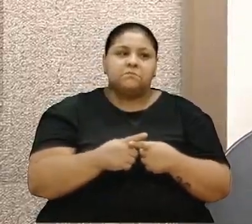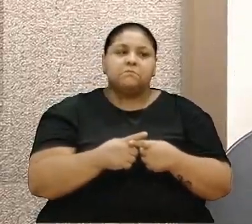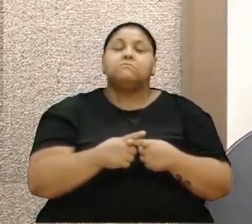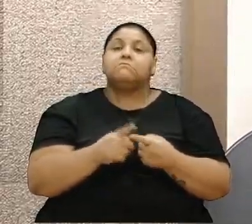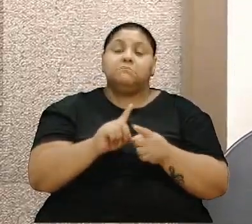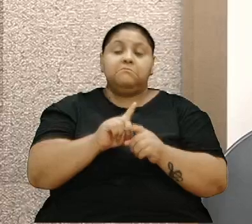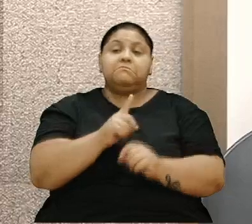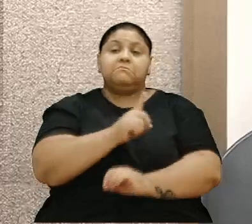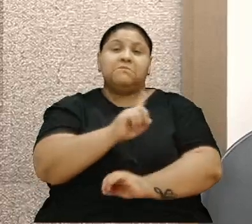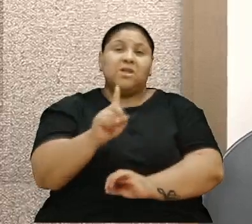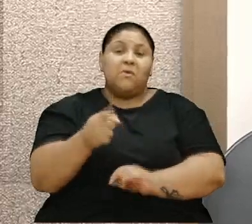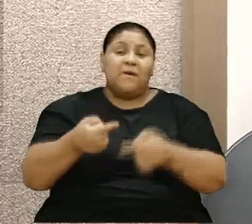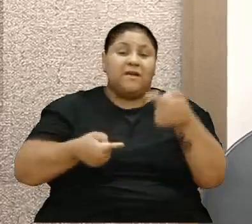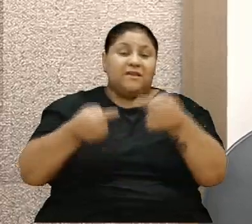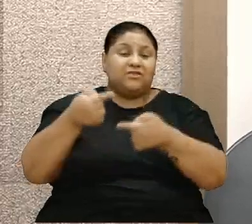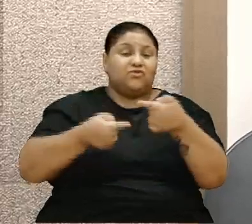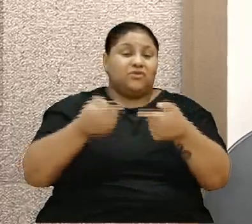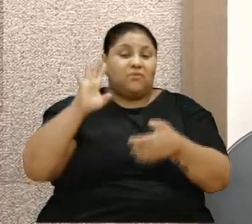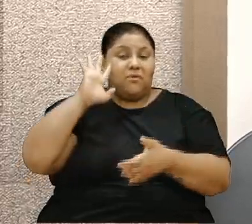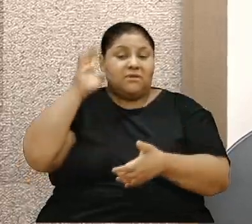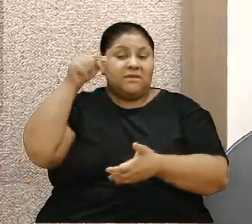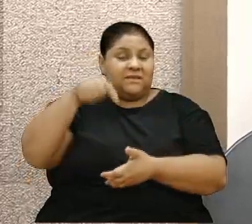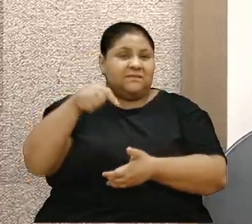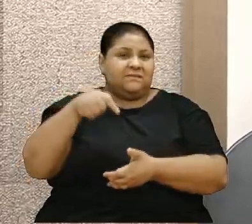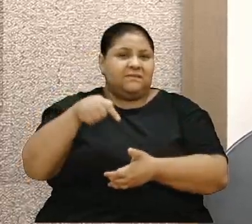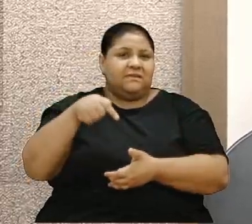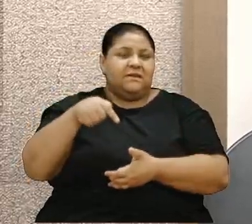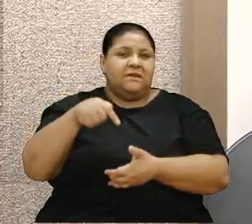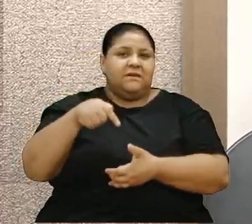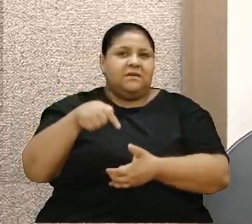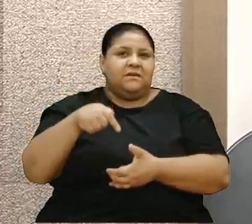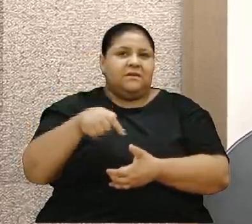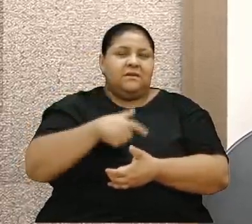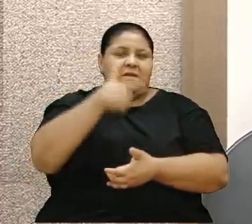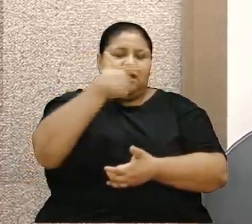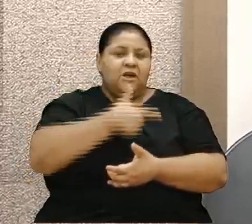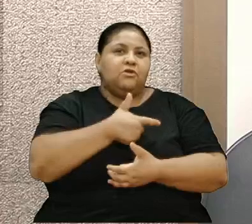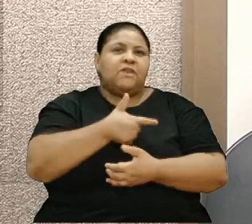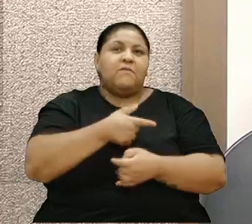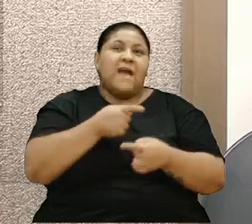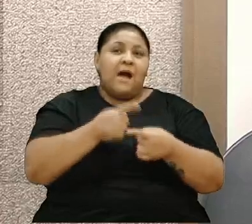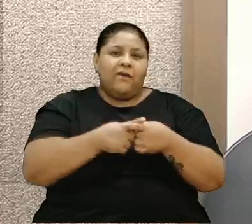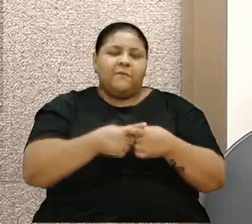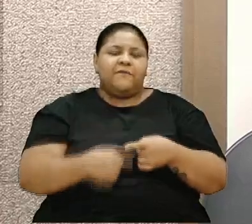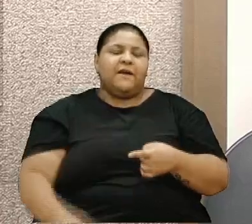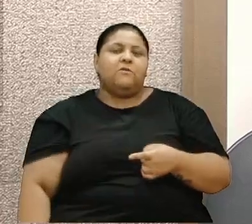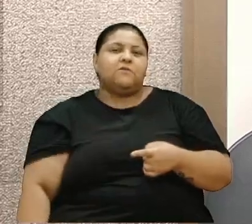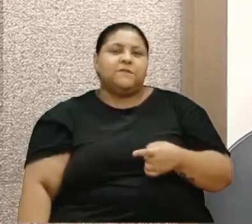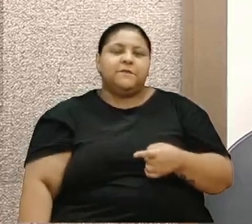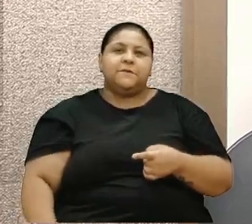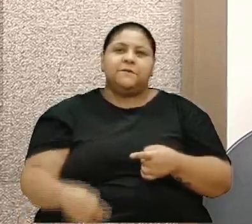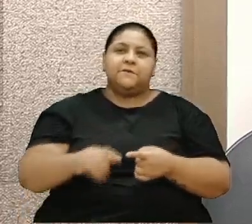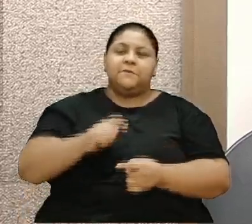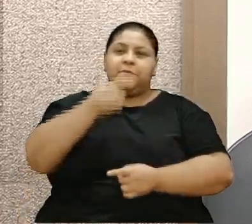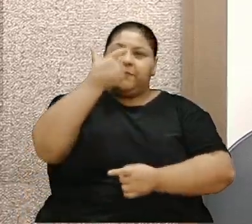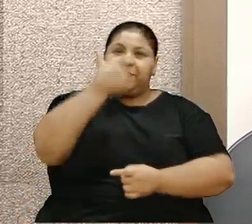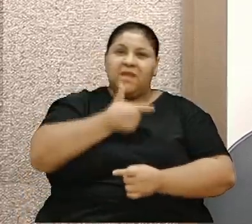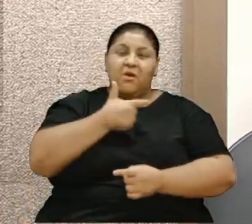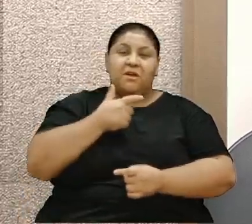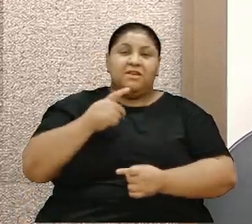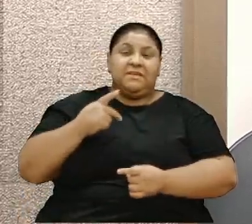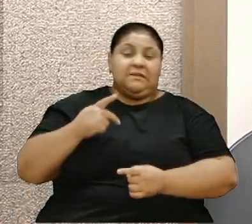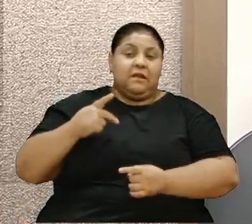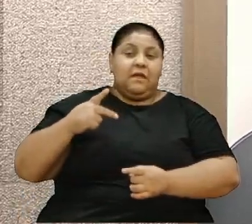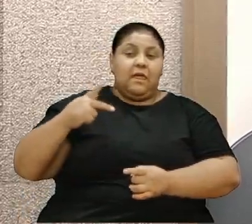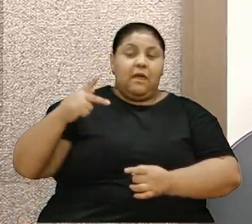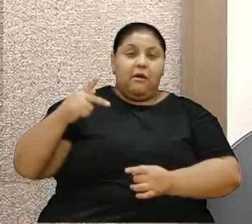relação à questão da discussão que está aqui. Eu, pessoalmente, acho, vereador Daniel, que essa discussão, essa politização